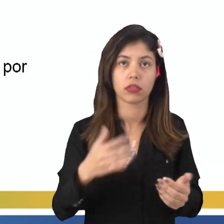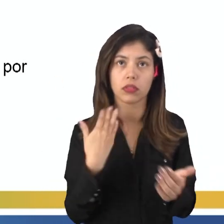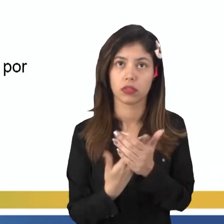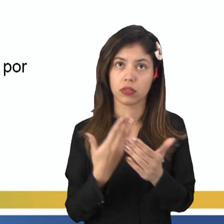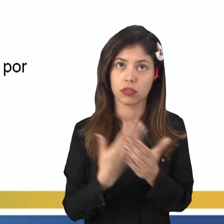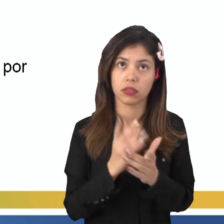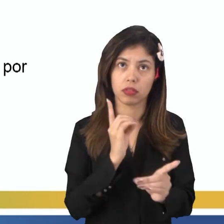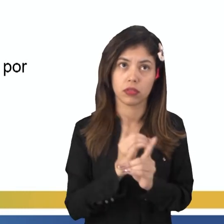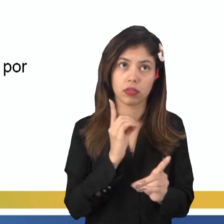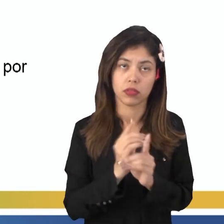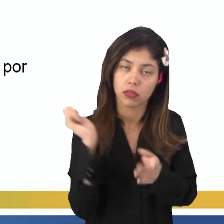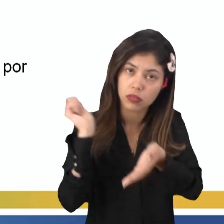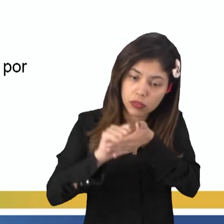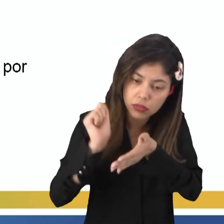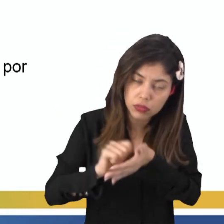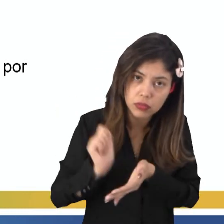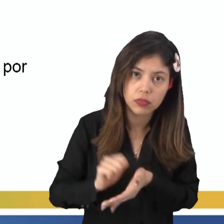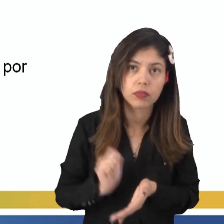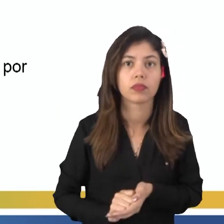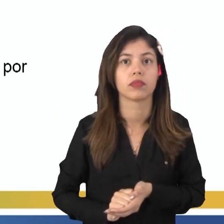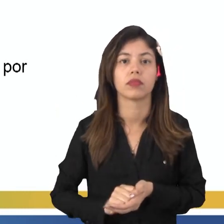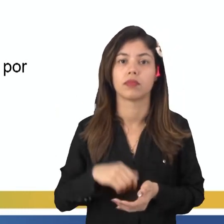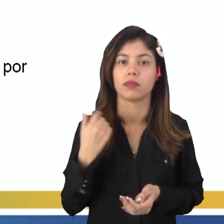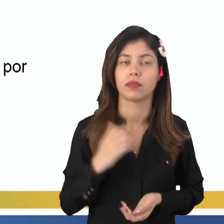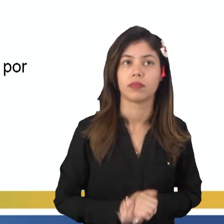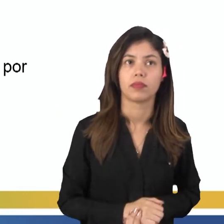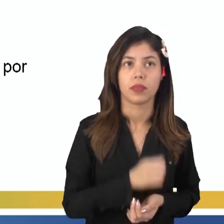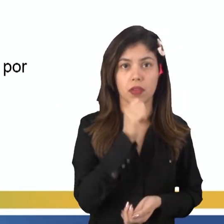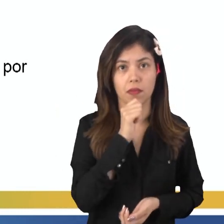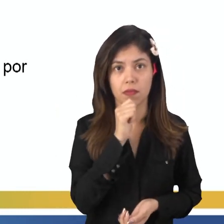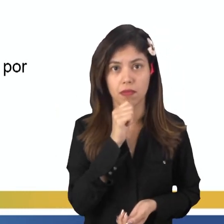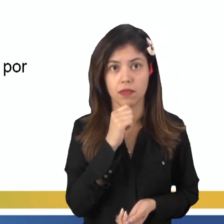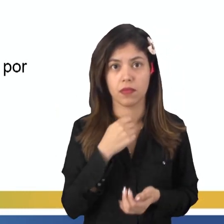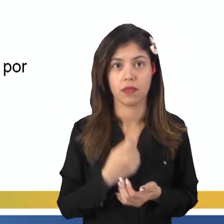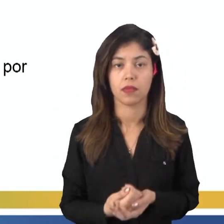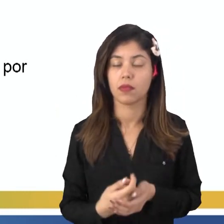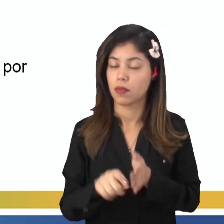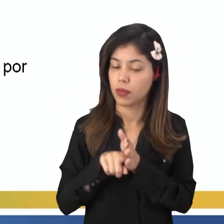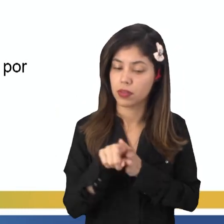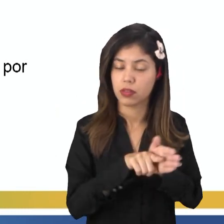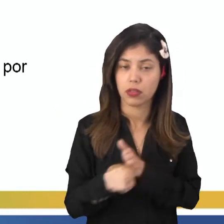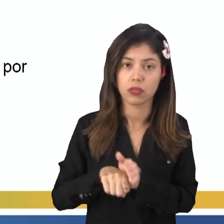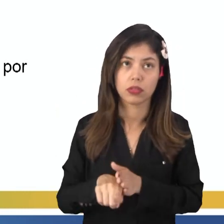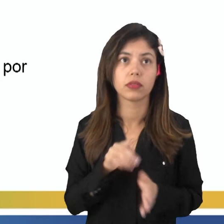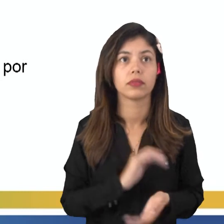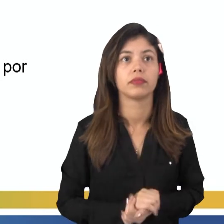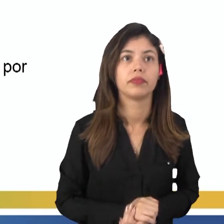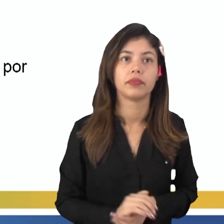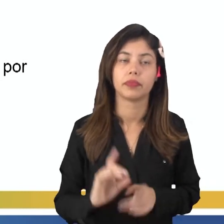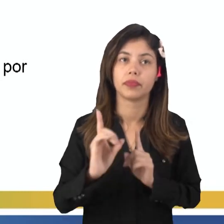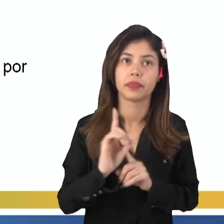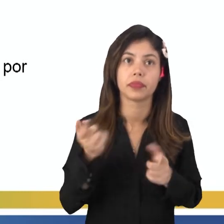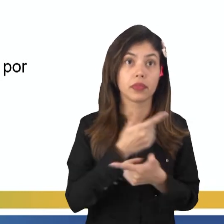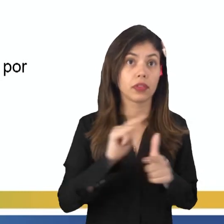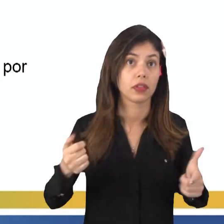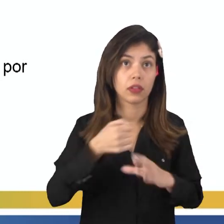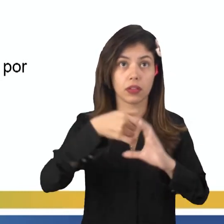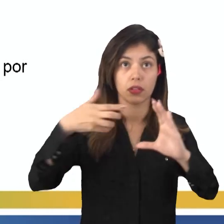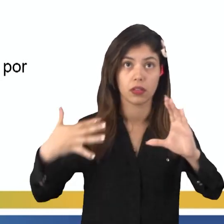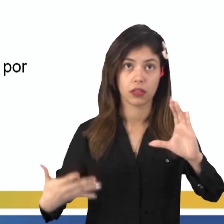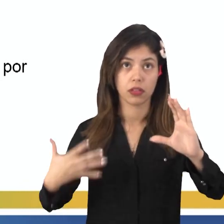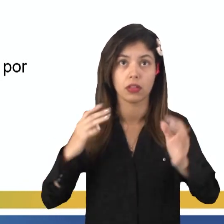todas espécies foram encontradas, estudadas e catalogadas por estudiosos. E letra D.